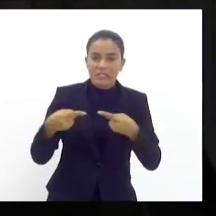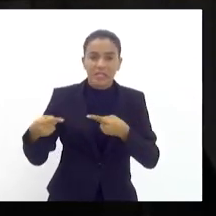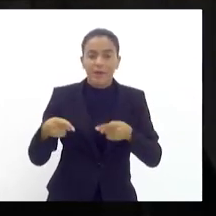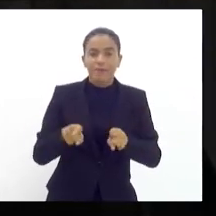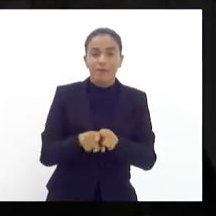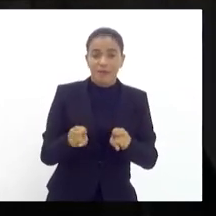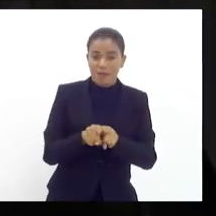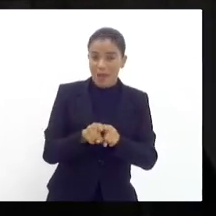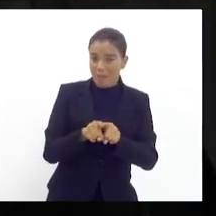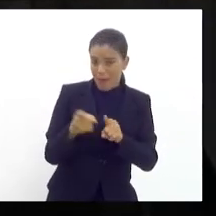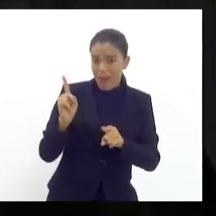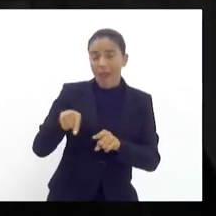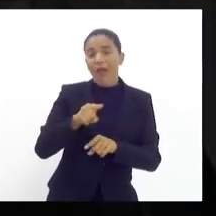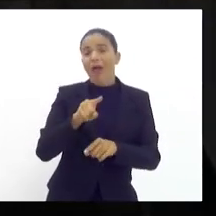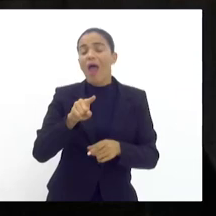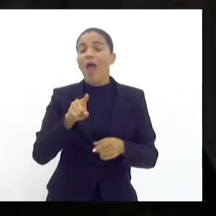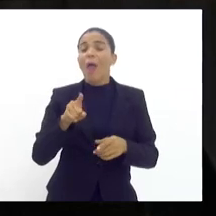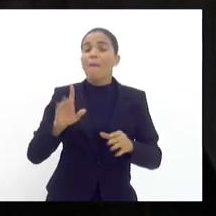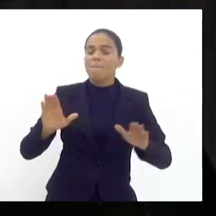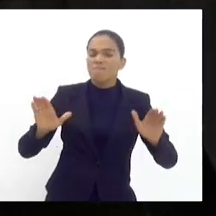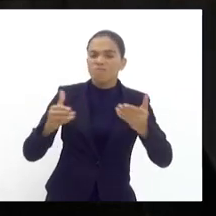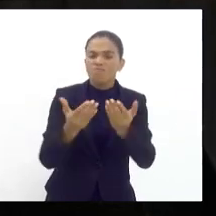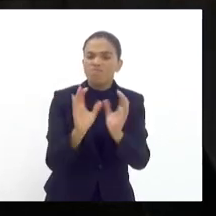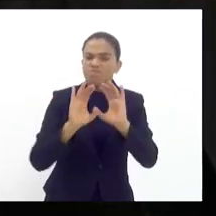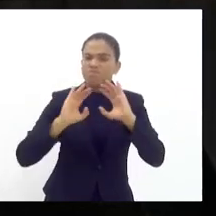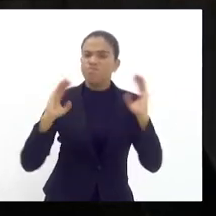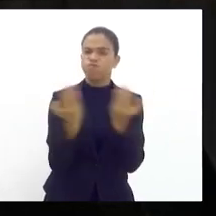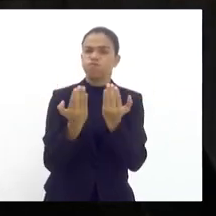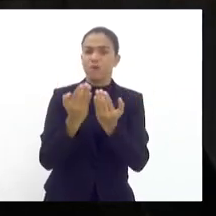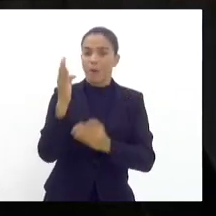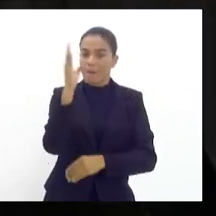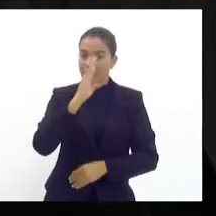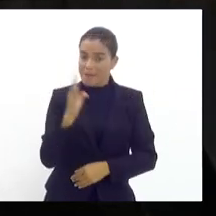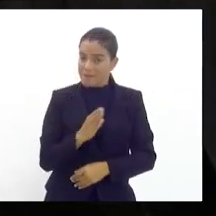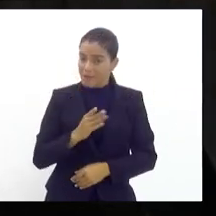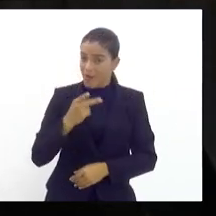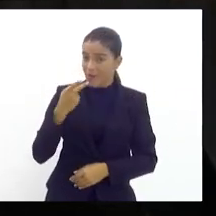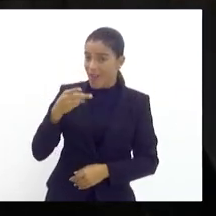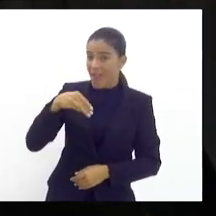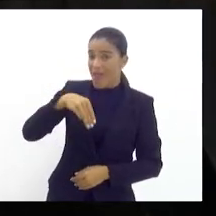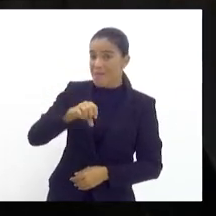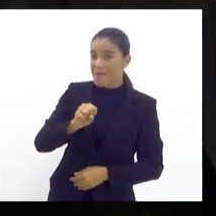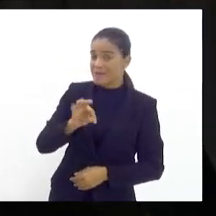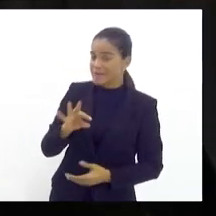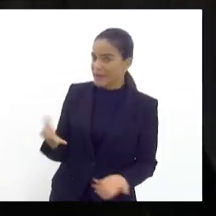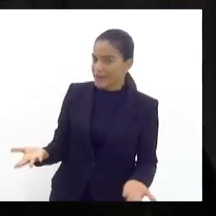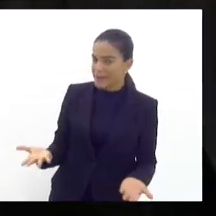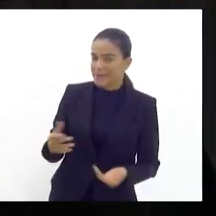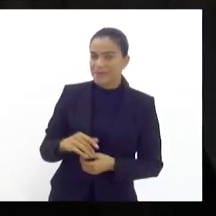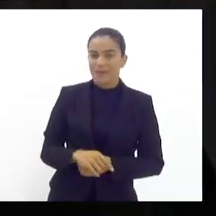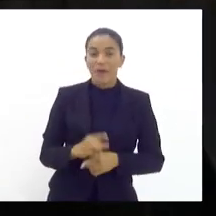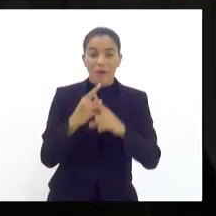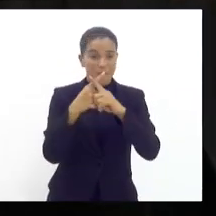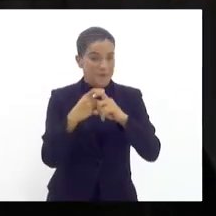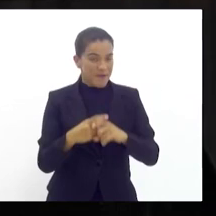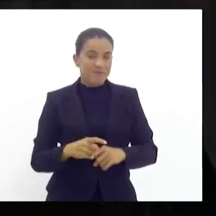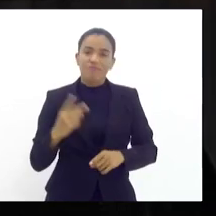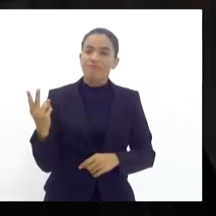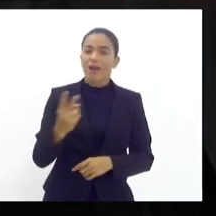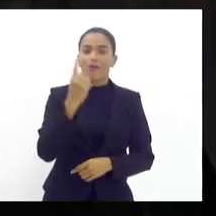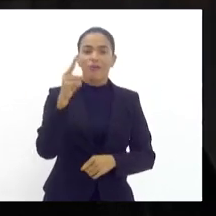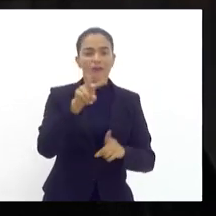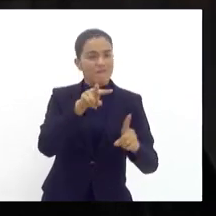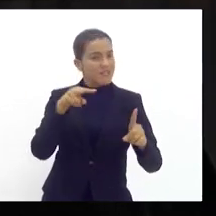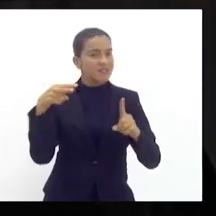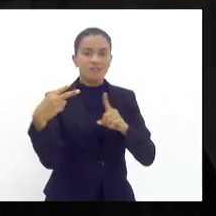largar as fronteiras era visto como uma necessidade conhecido como MST o fascismo valoriza uma